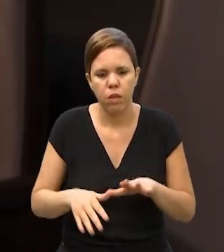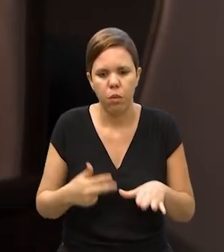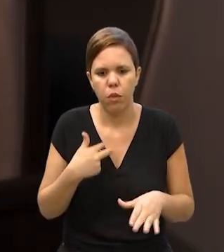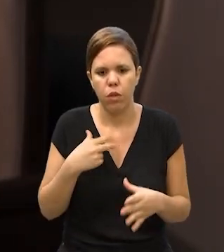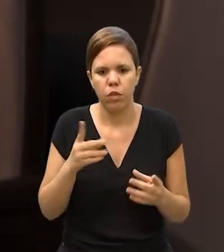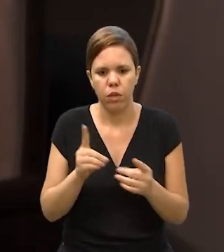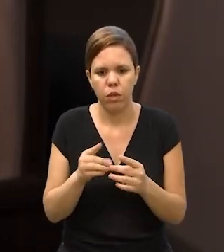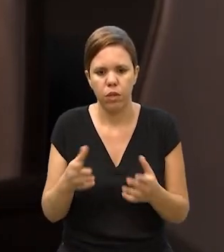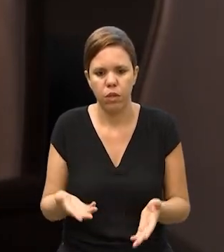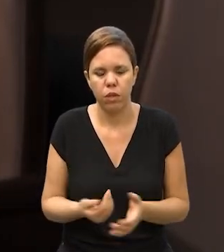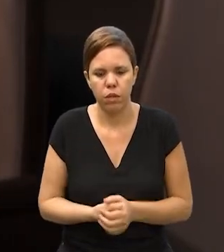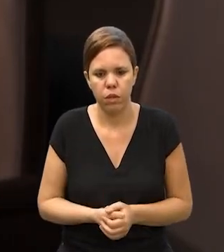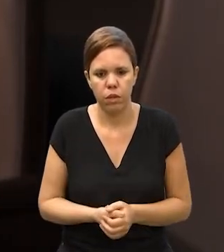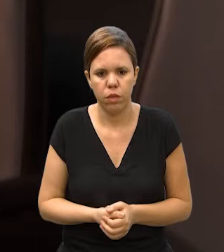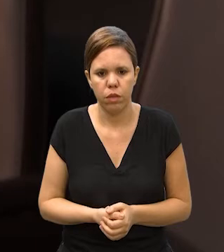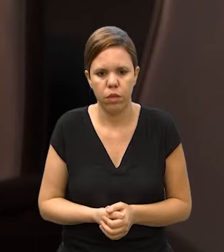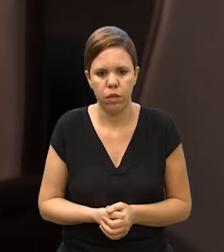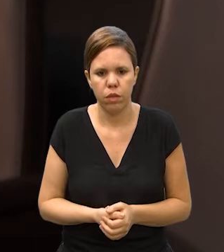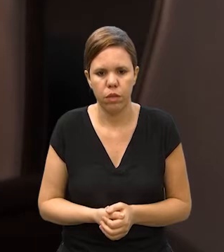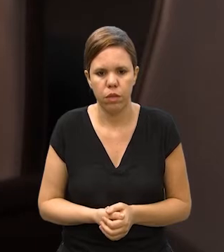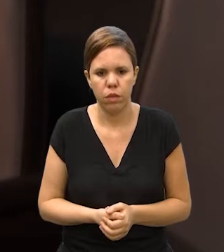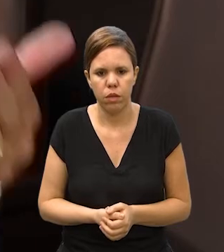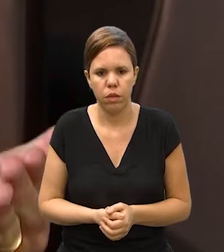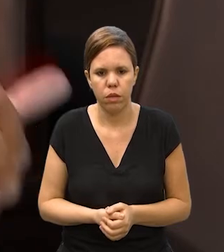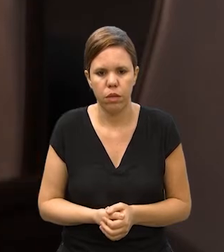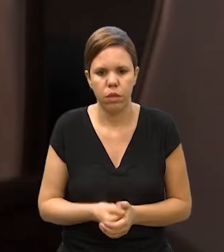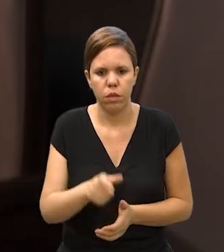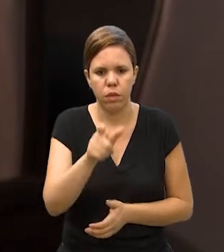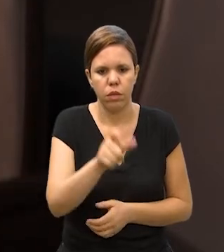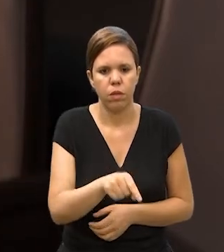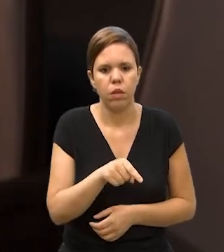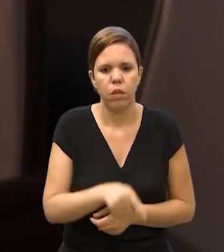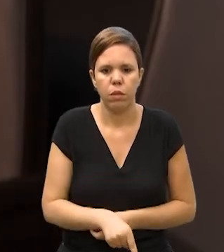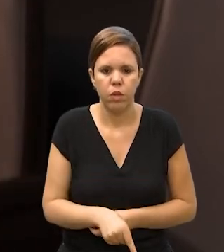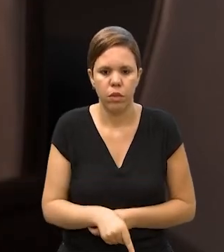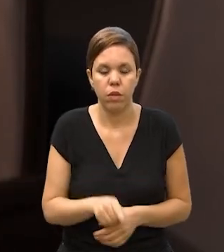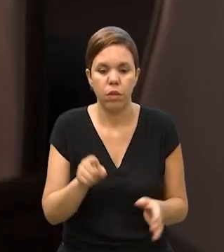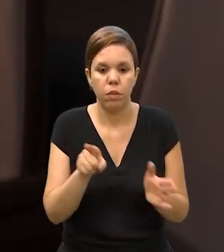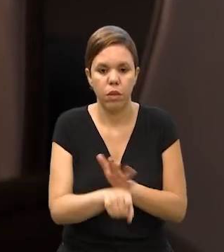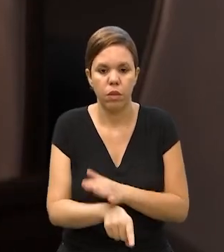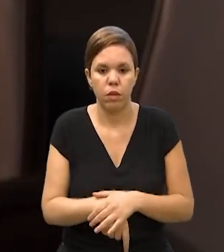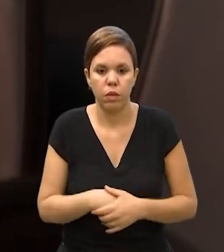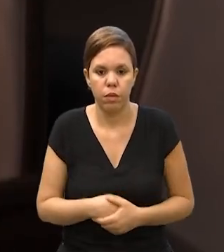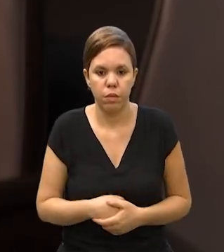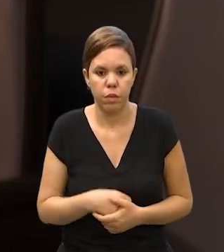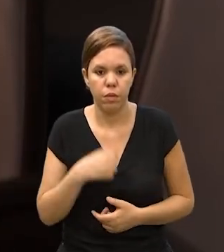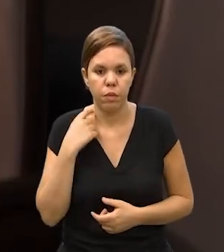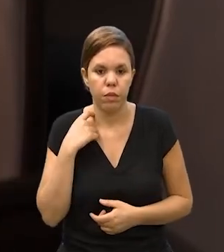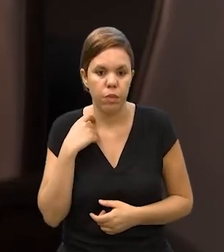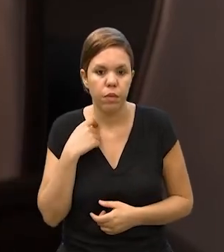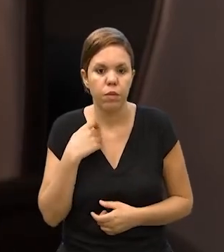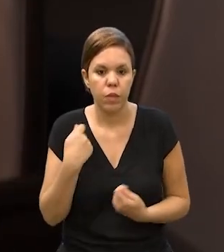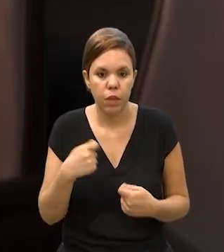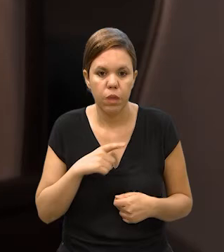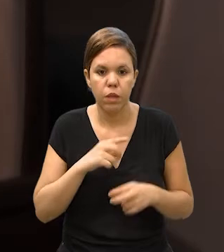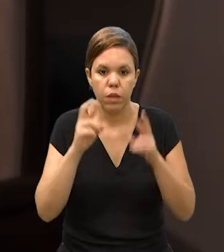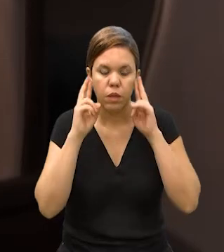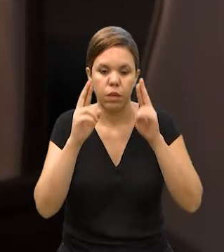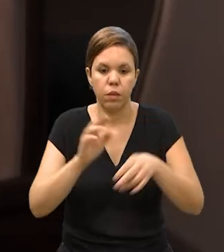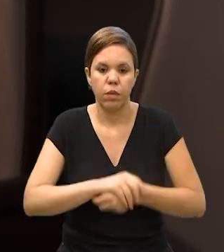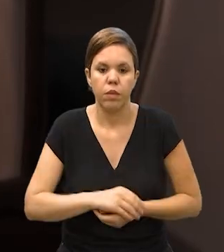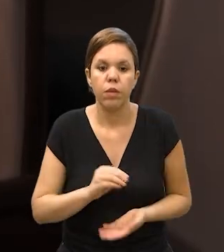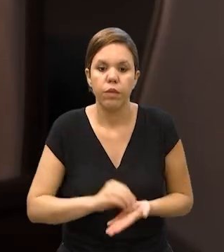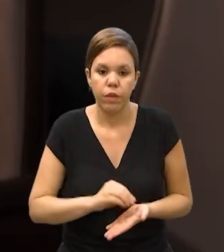atender, né, da forma com que aquela pessoa está perguntando. A gente tem que ter respeito, né? Acho que